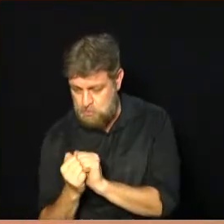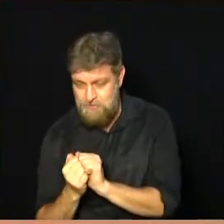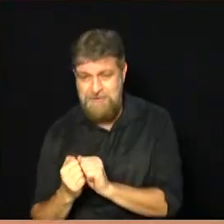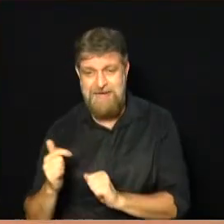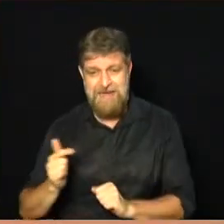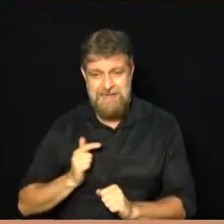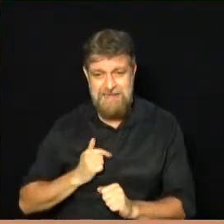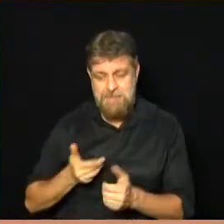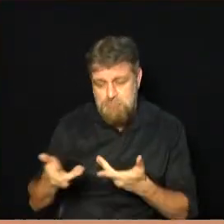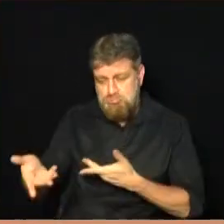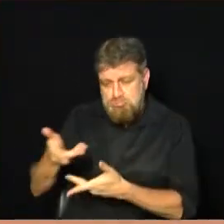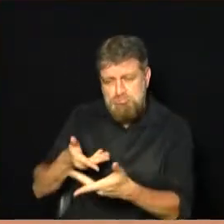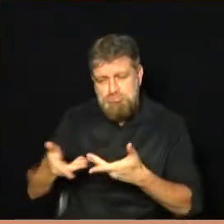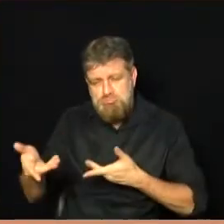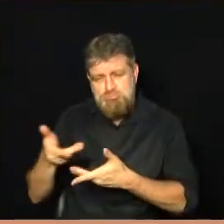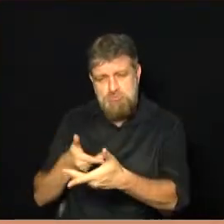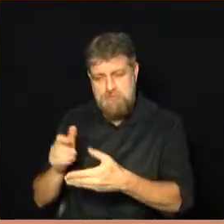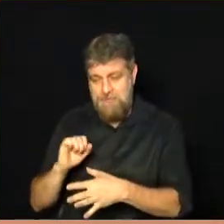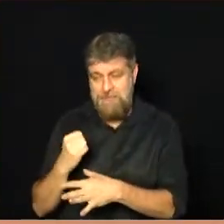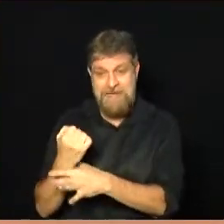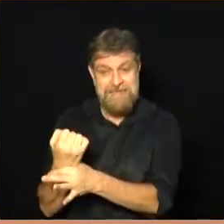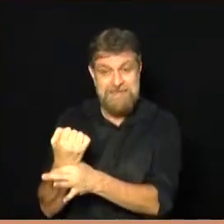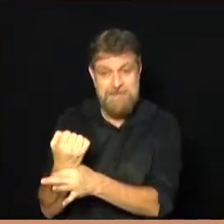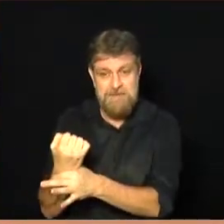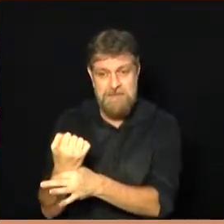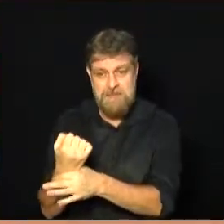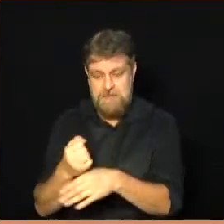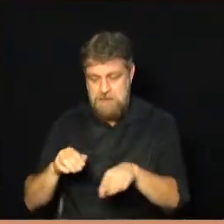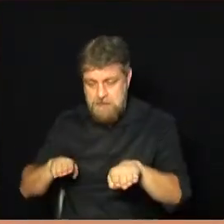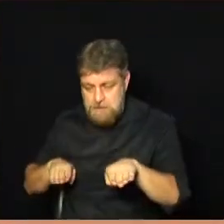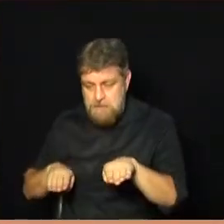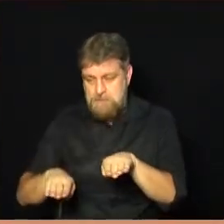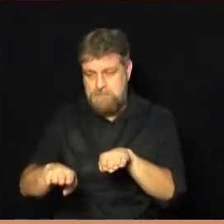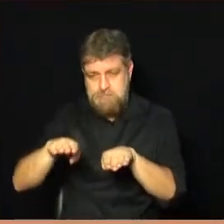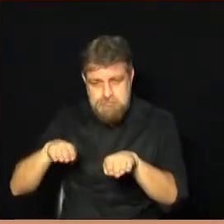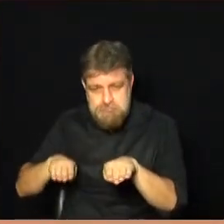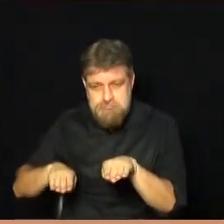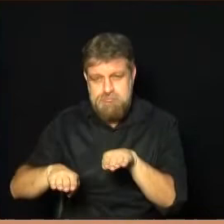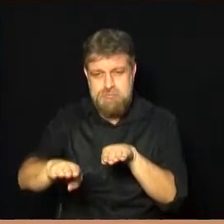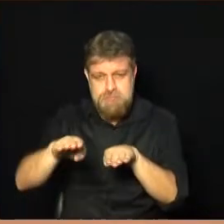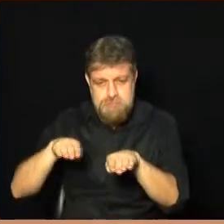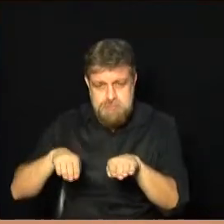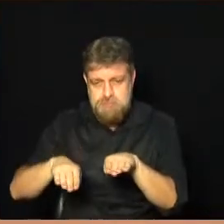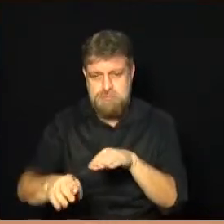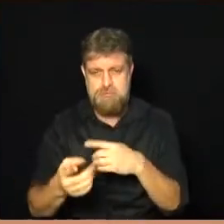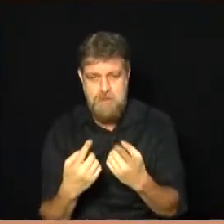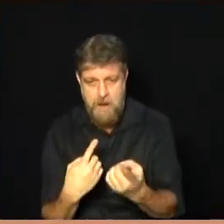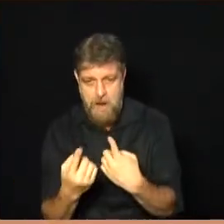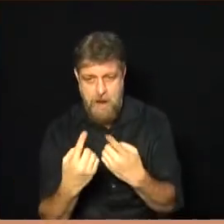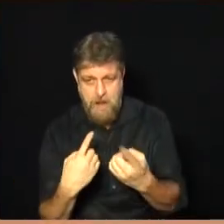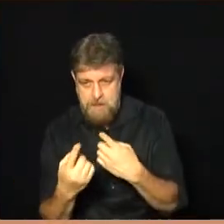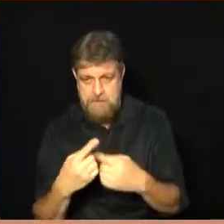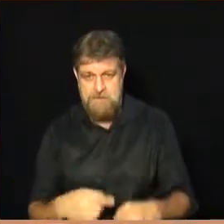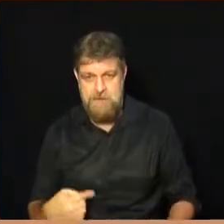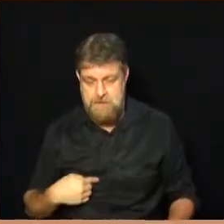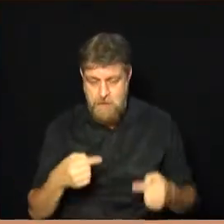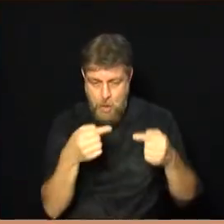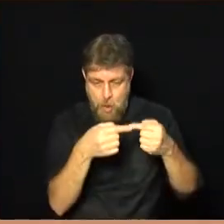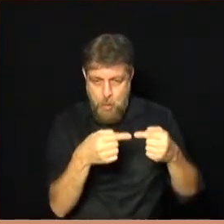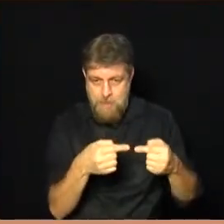interfaces com eles para assegurar que o desenho dessas rodovias, dessas marginais da rodovia, fossem